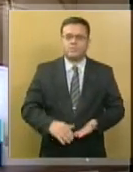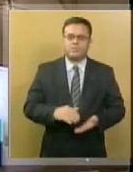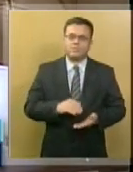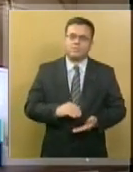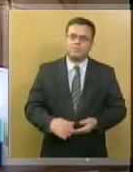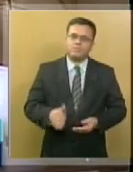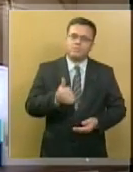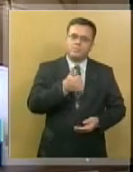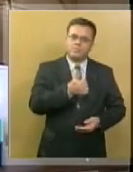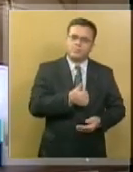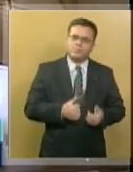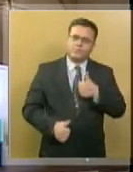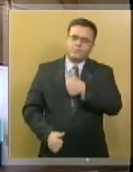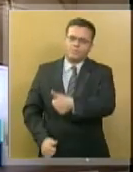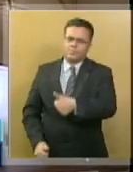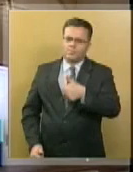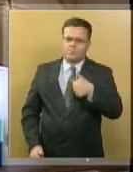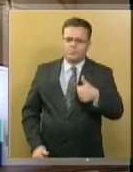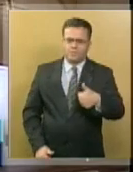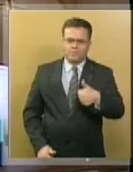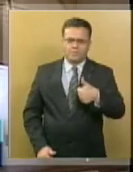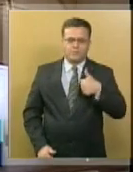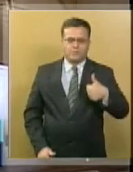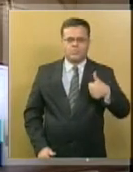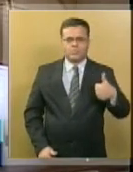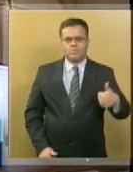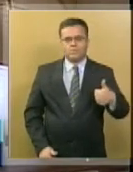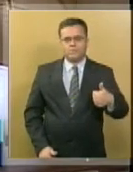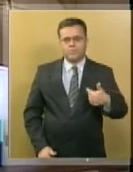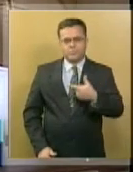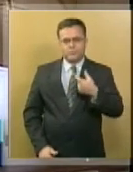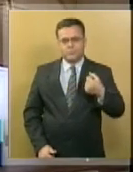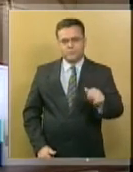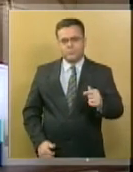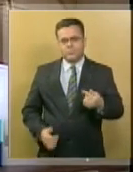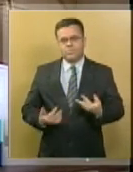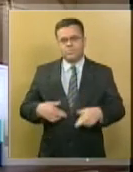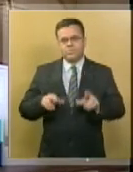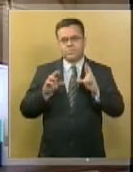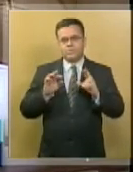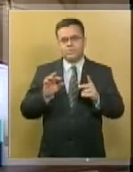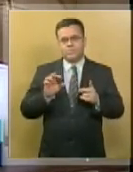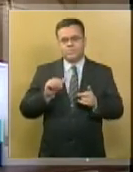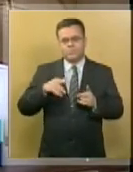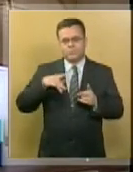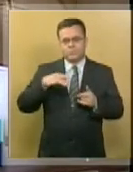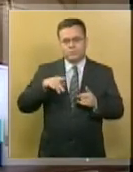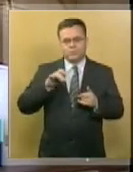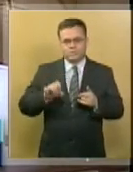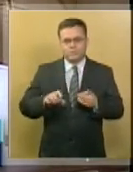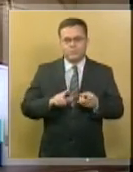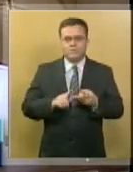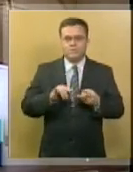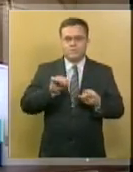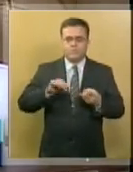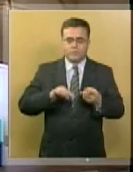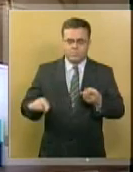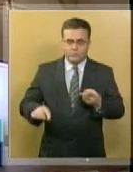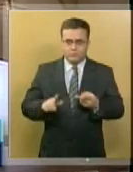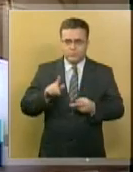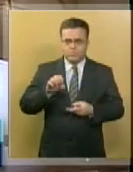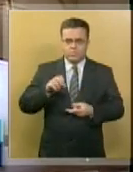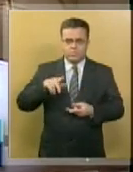número 1111 de 2017, de autoria dos deputados Luciano Pimentel, Luiz Mitidieri,